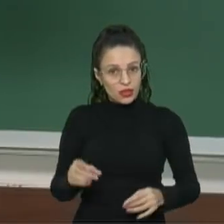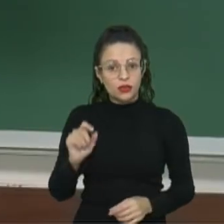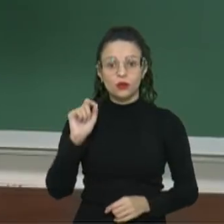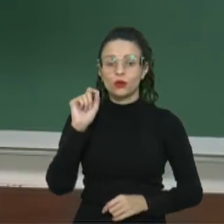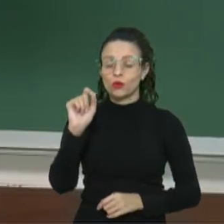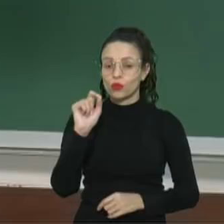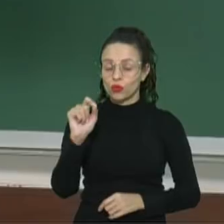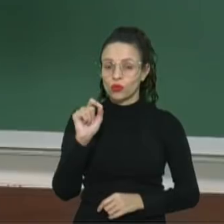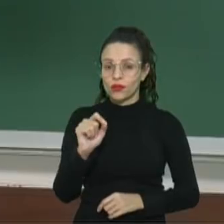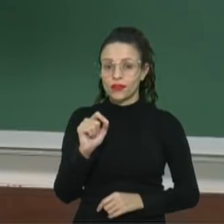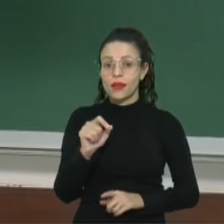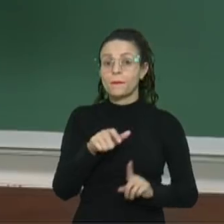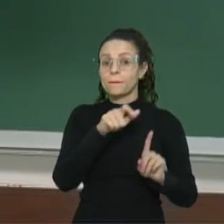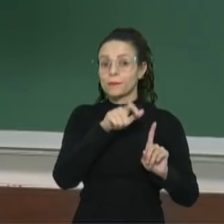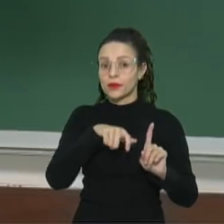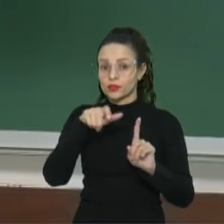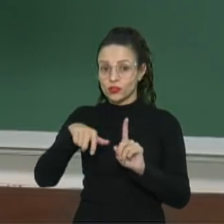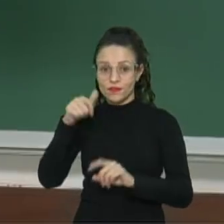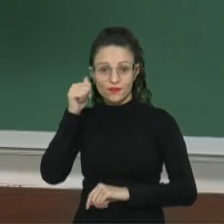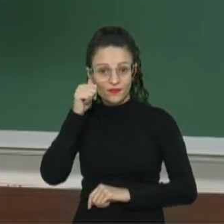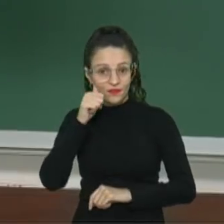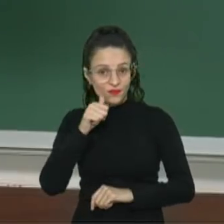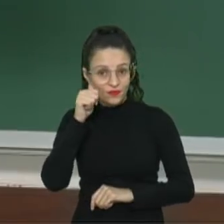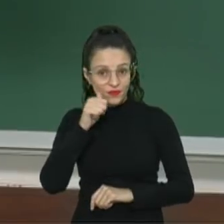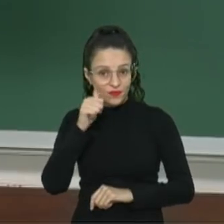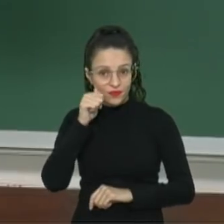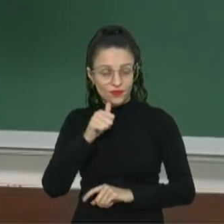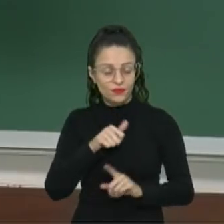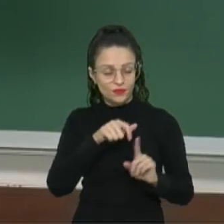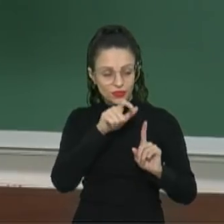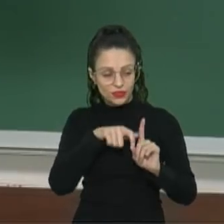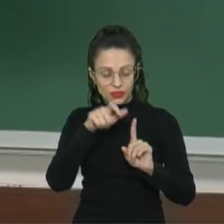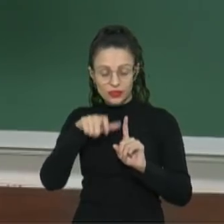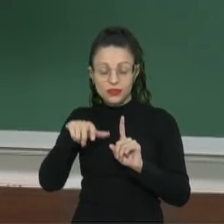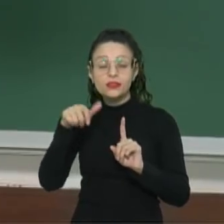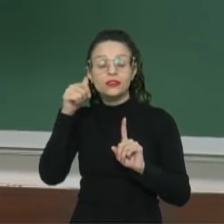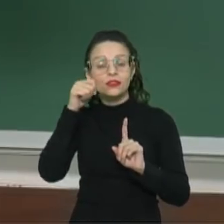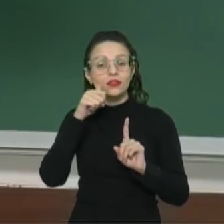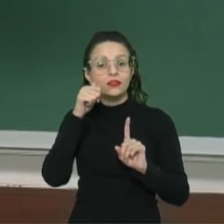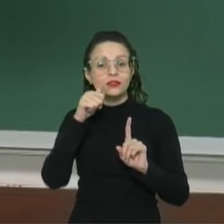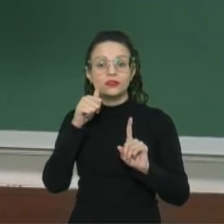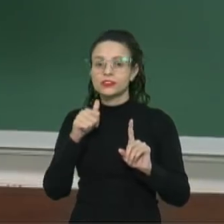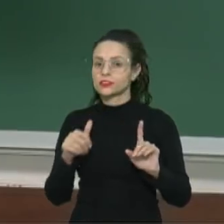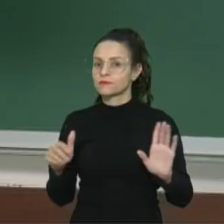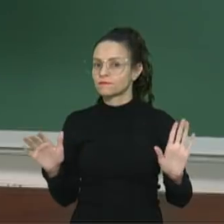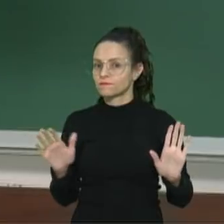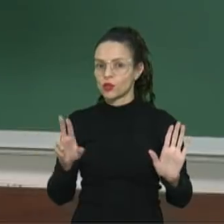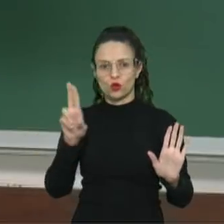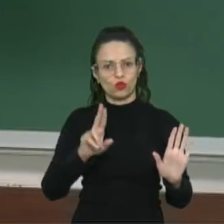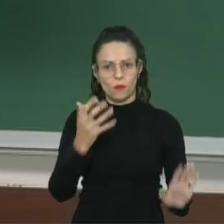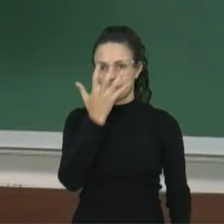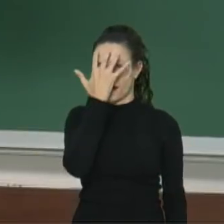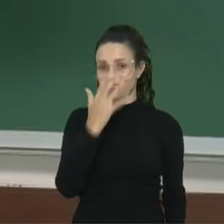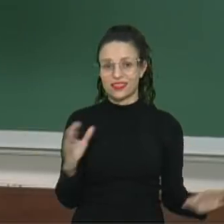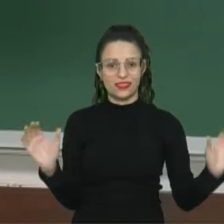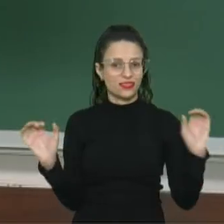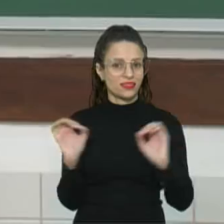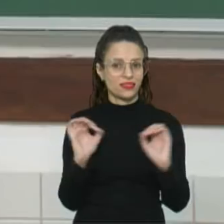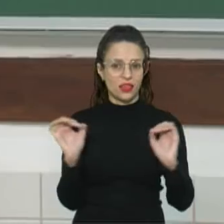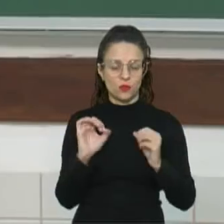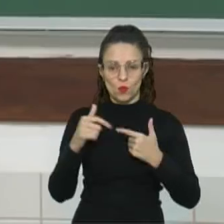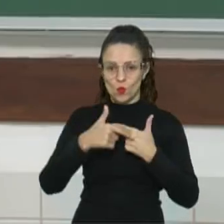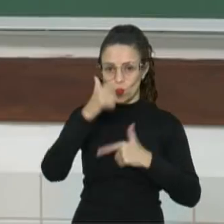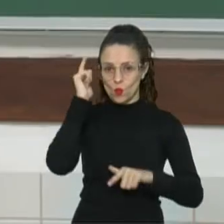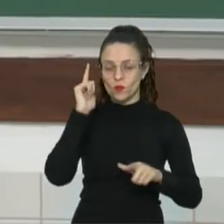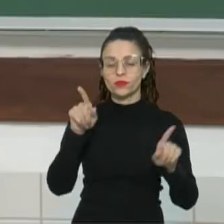que as personagens femininas, ou seja, enamorada, Colombina, não utilizavam máscaras. E nem